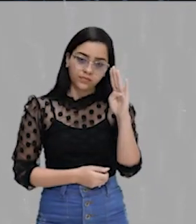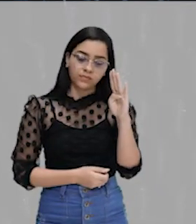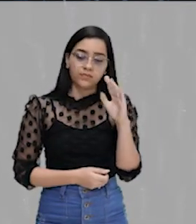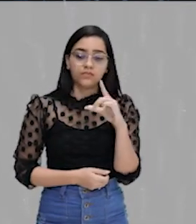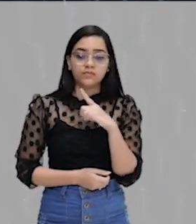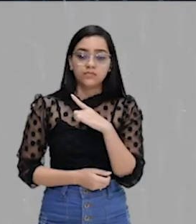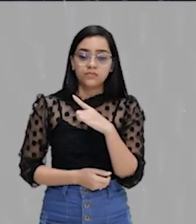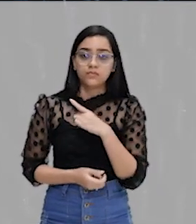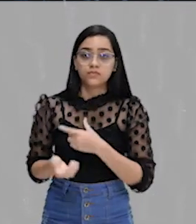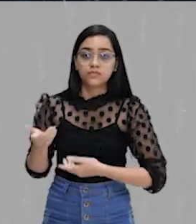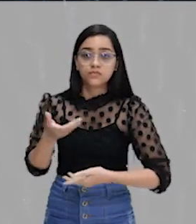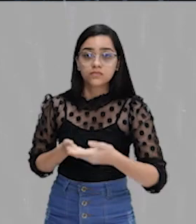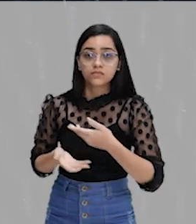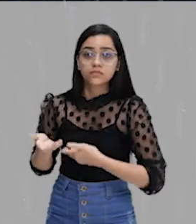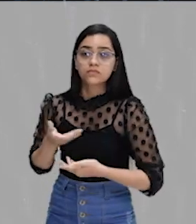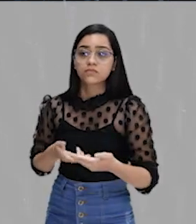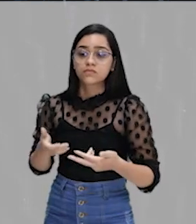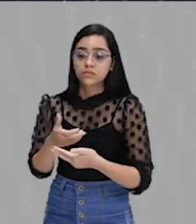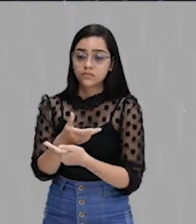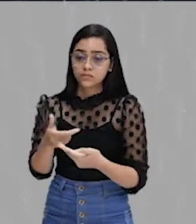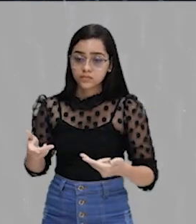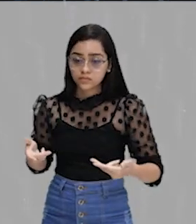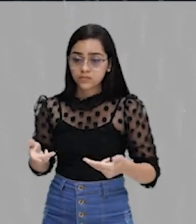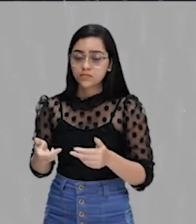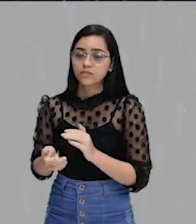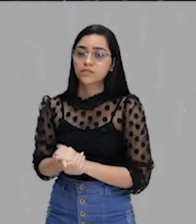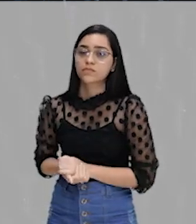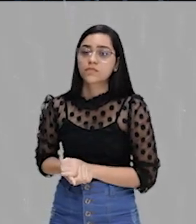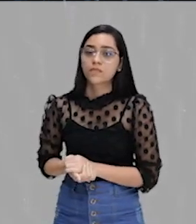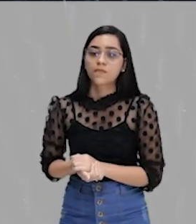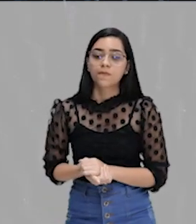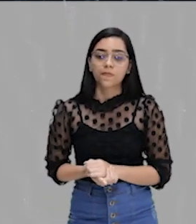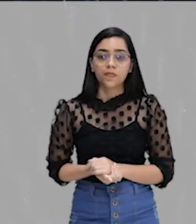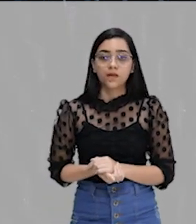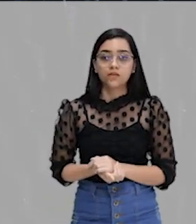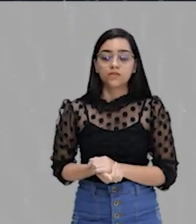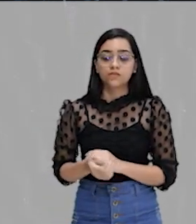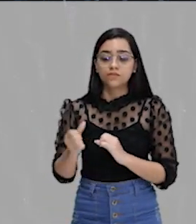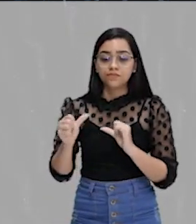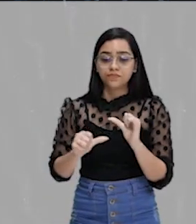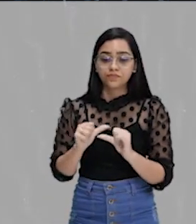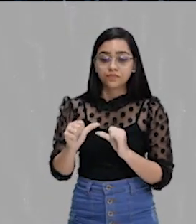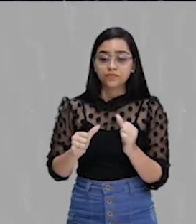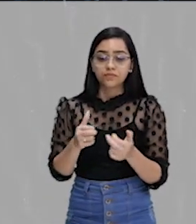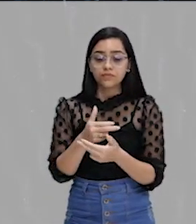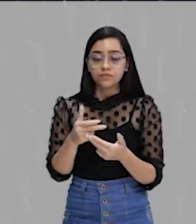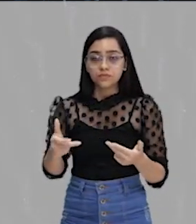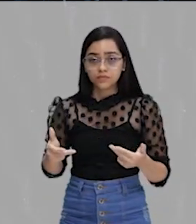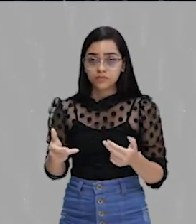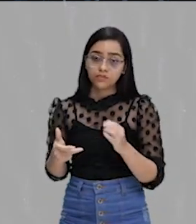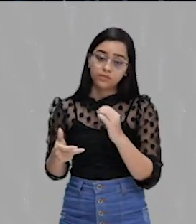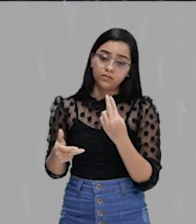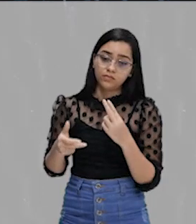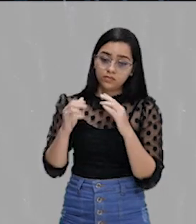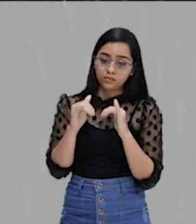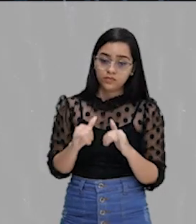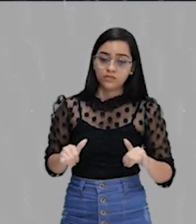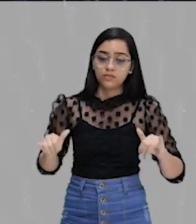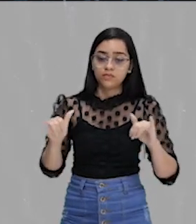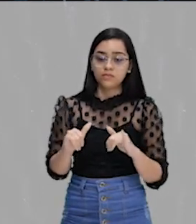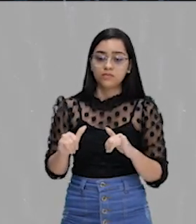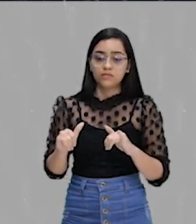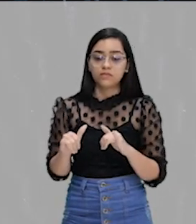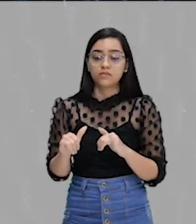que estariam envolvidos em ações guerrilheiras, né? Então eles trocavam figurinhas ou informações,